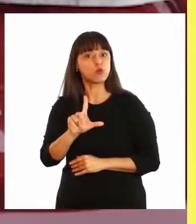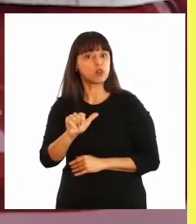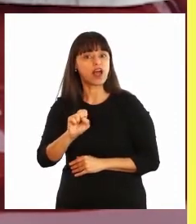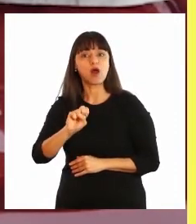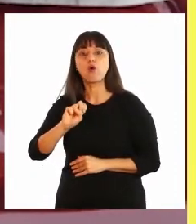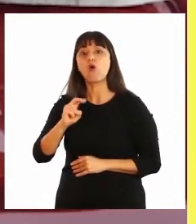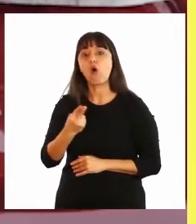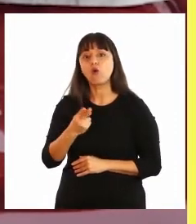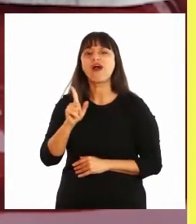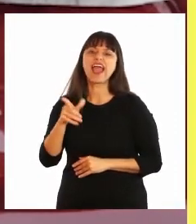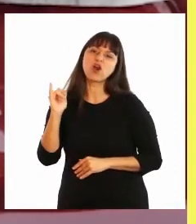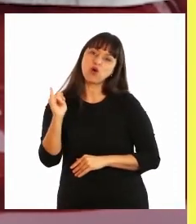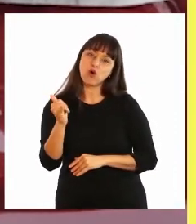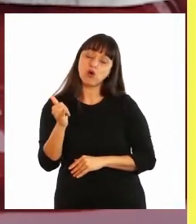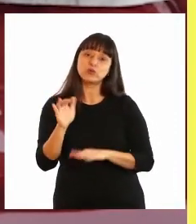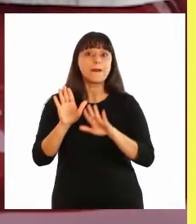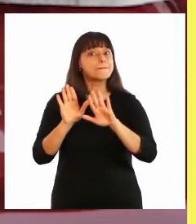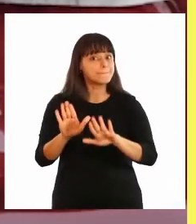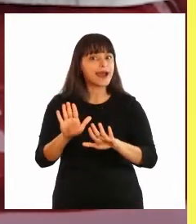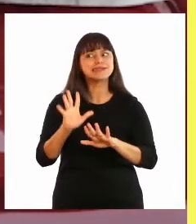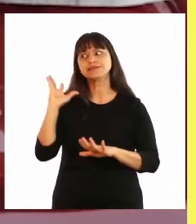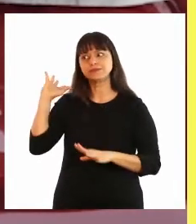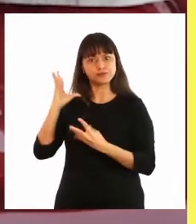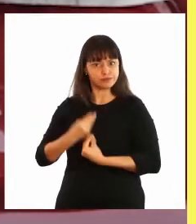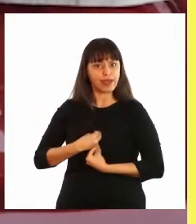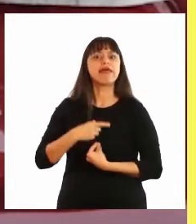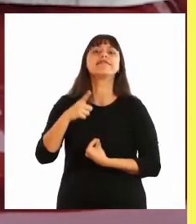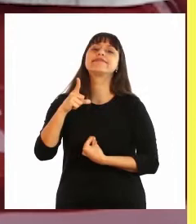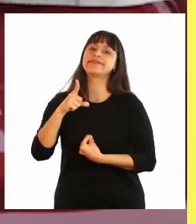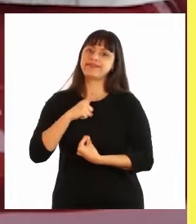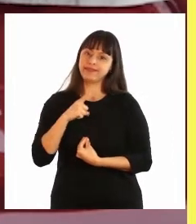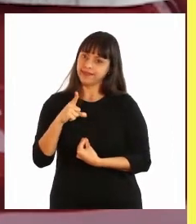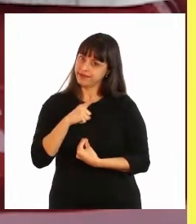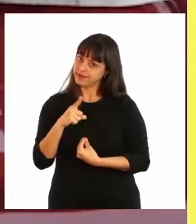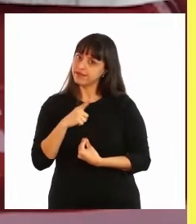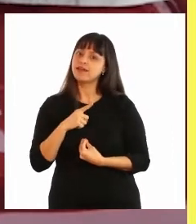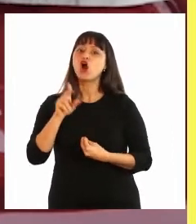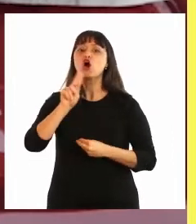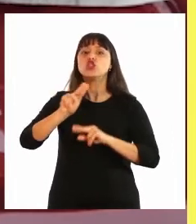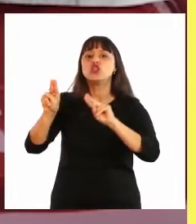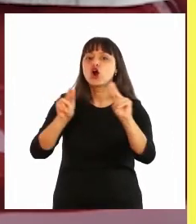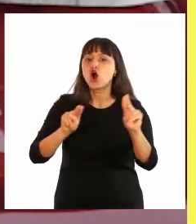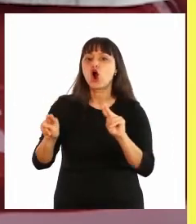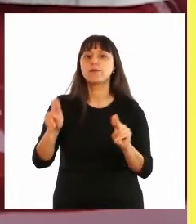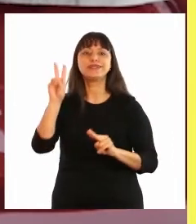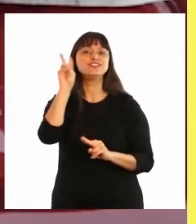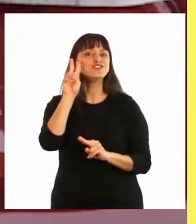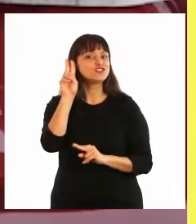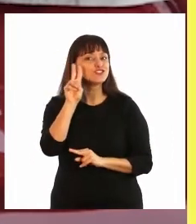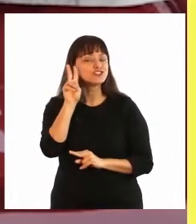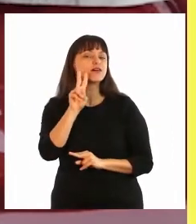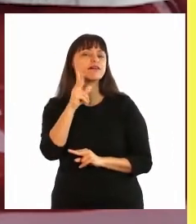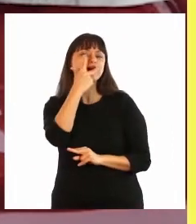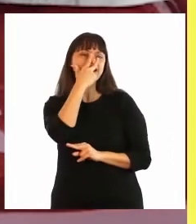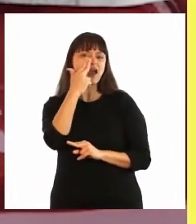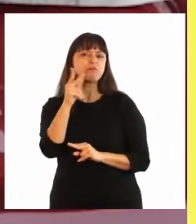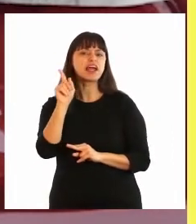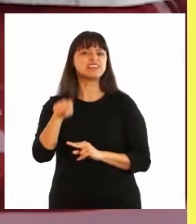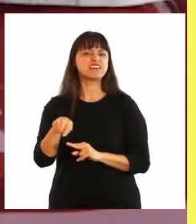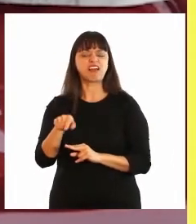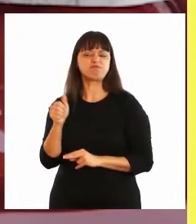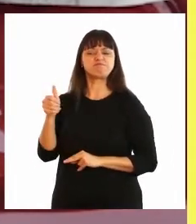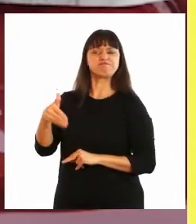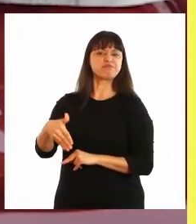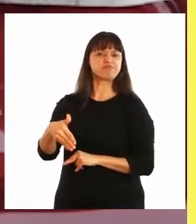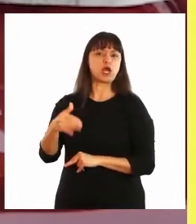enfim, né, coisas que acabam categorizando ou nomeando essas histórias assim num lugar menos